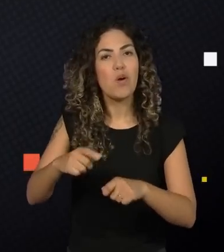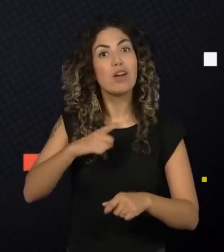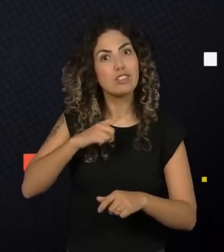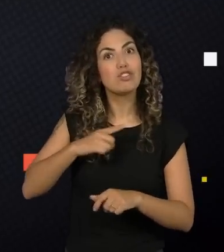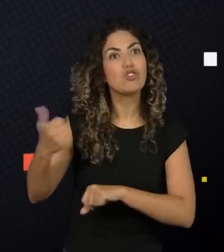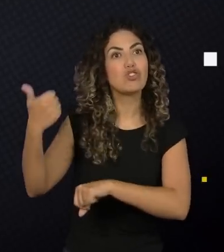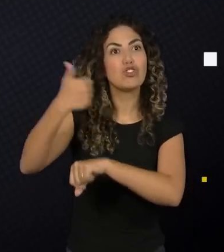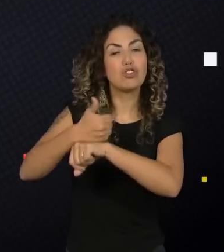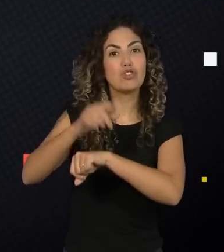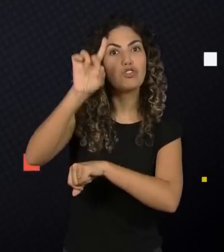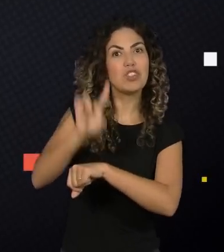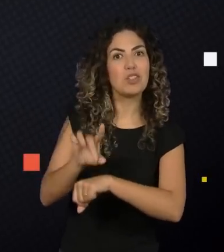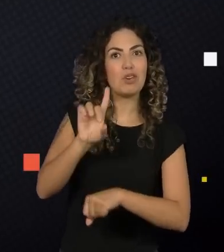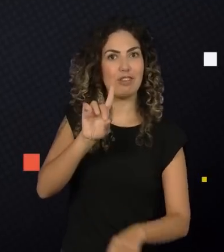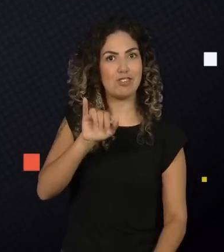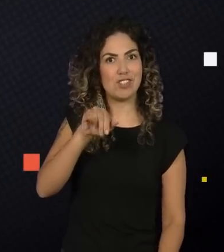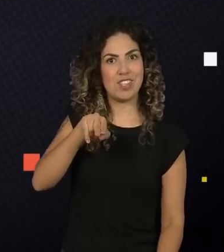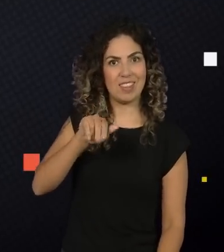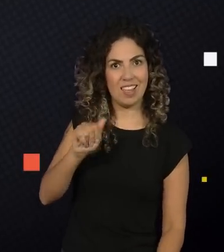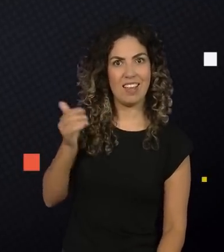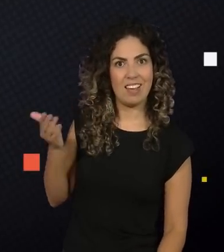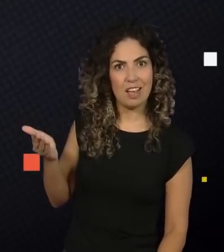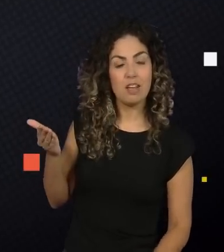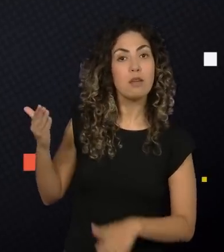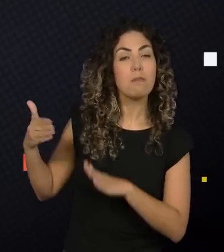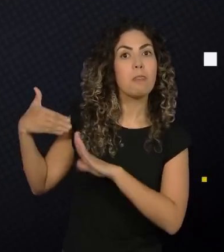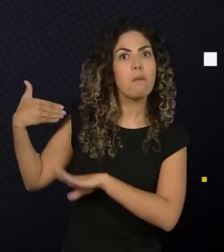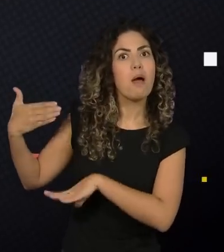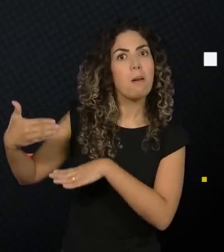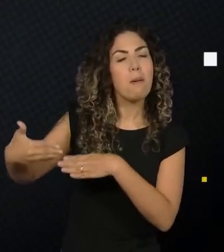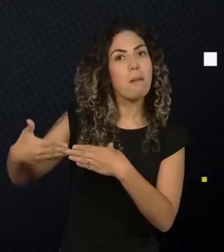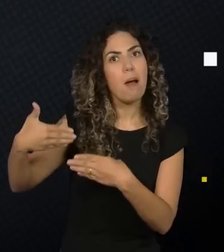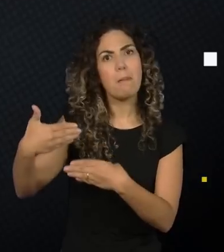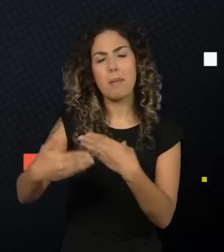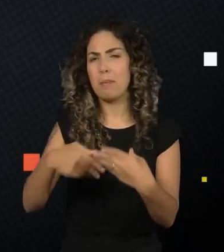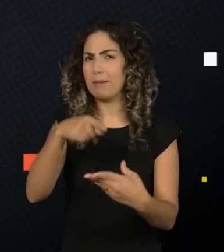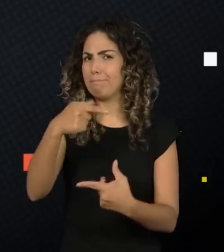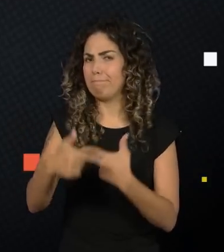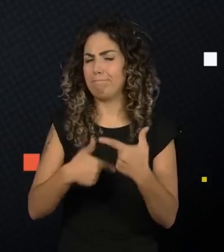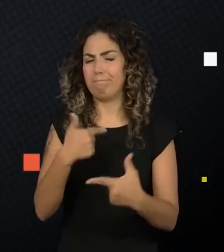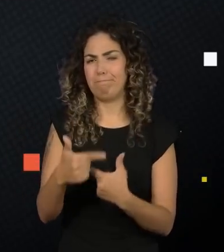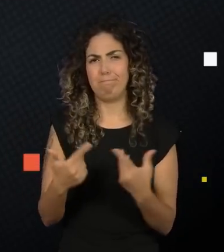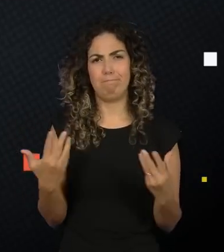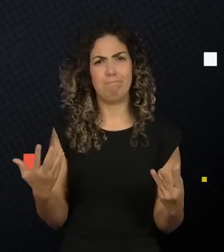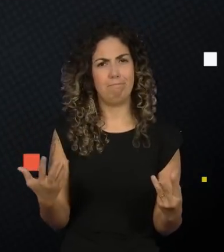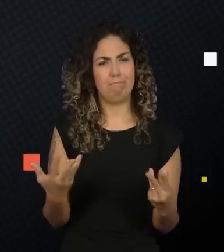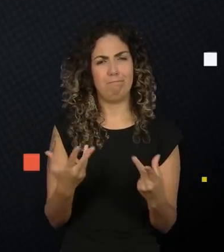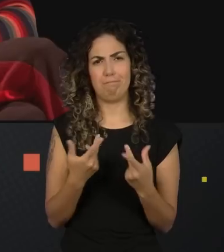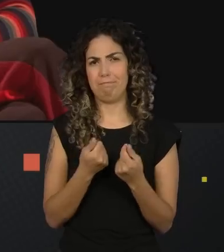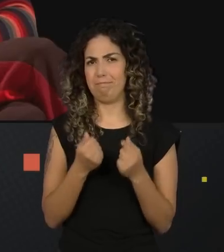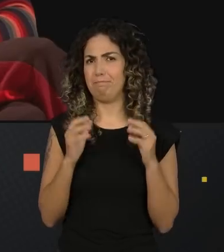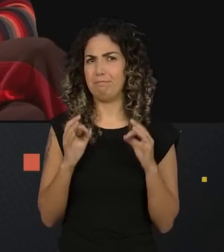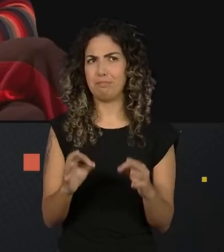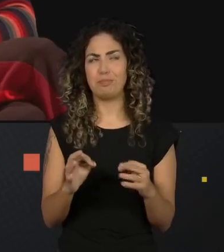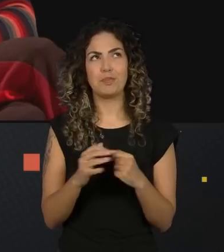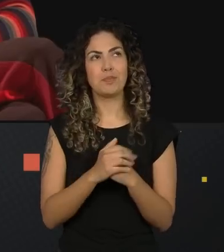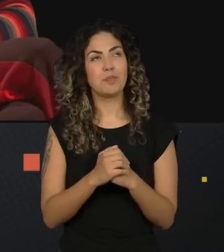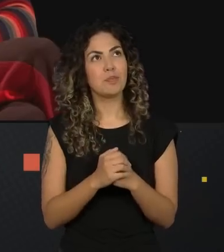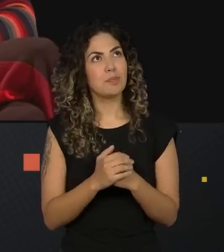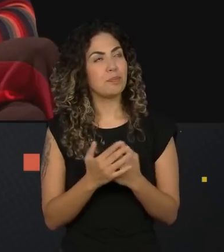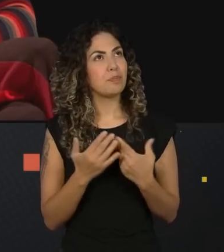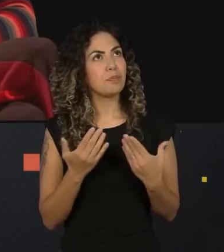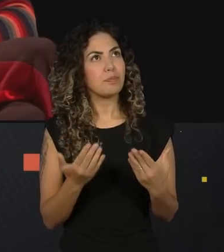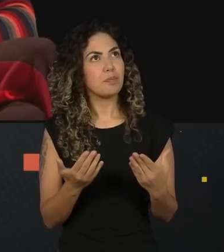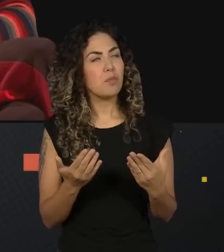Moscovici, e de lá para cá você trilhando essa carreira maravilhosa que você tem trilhado. E aí com isso